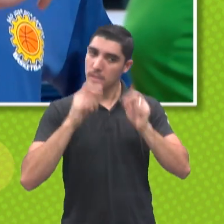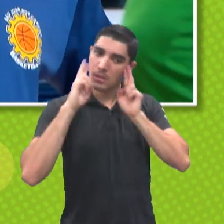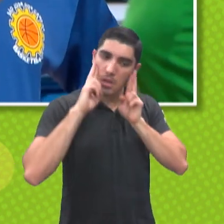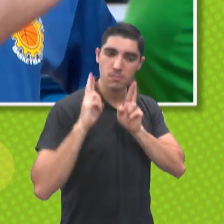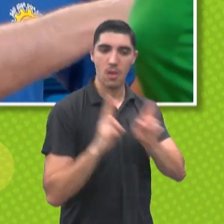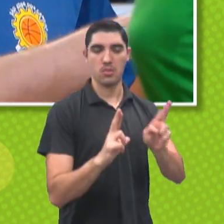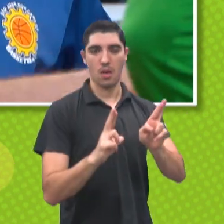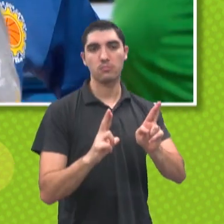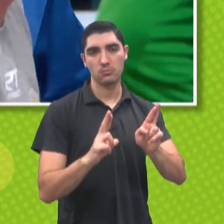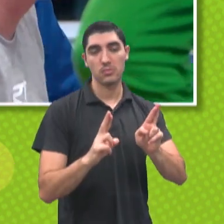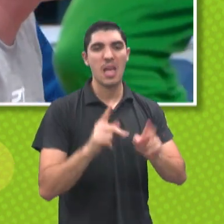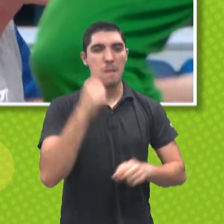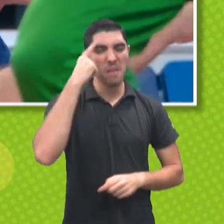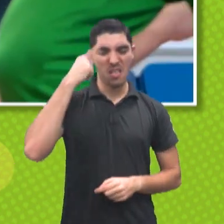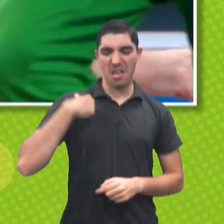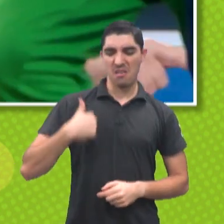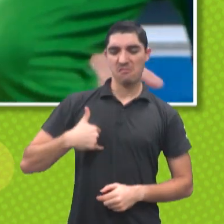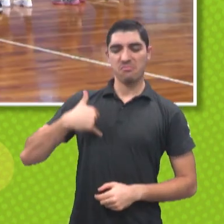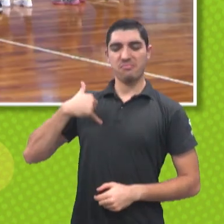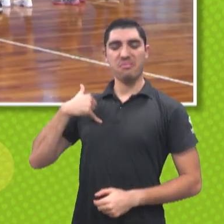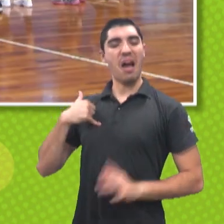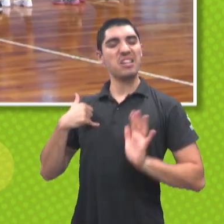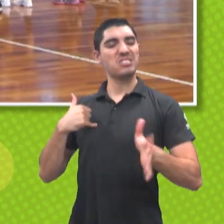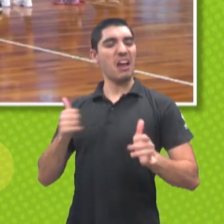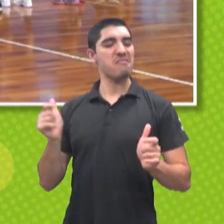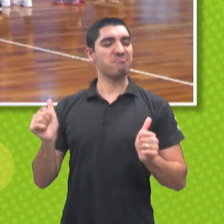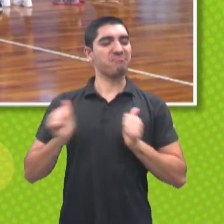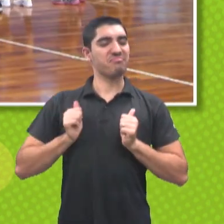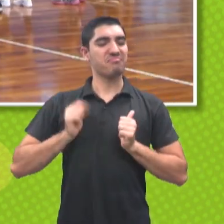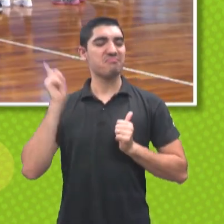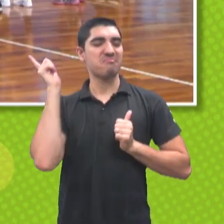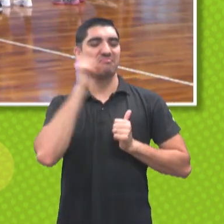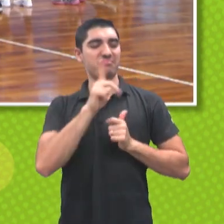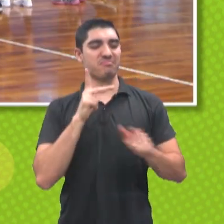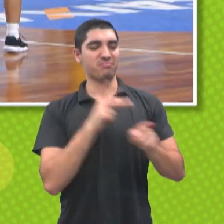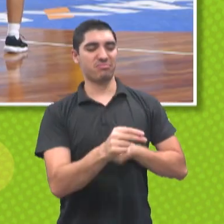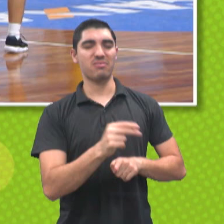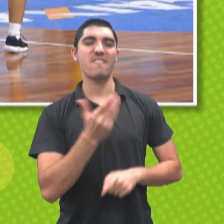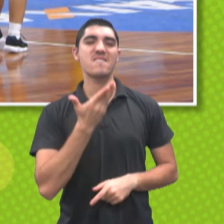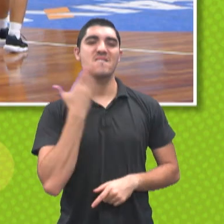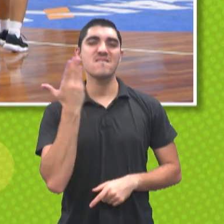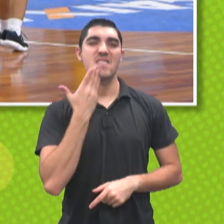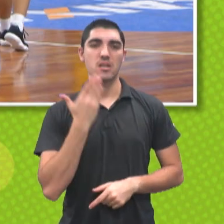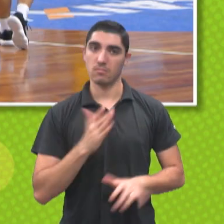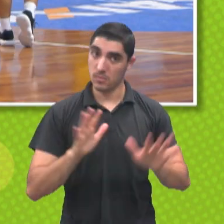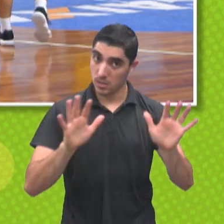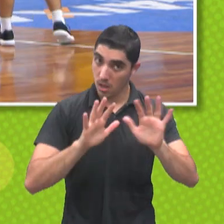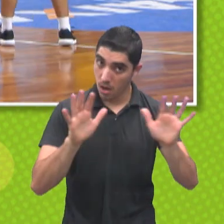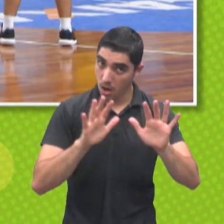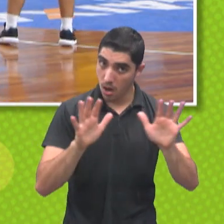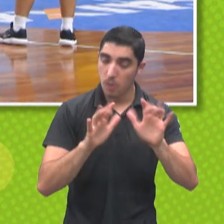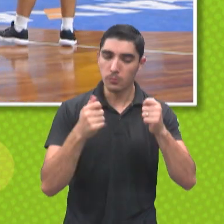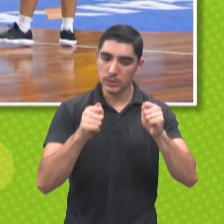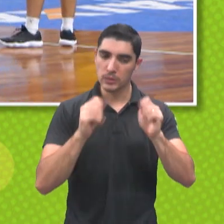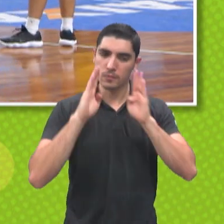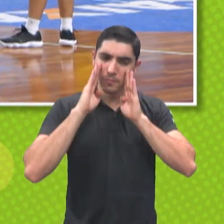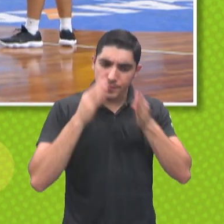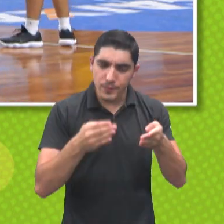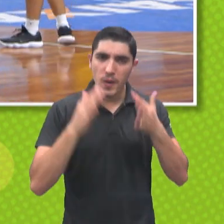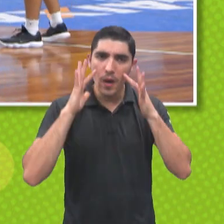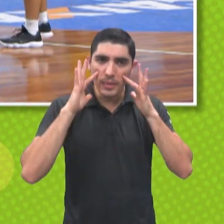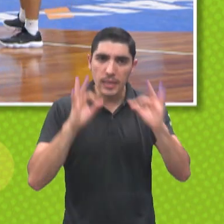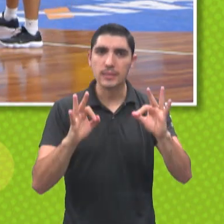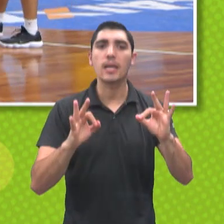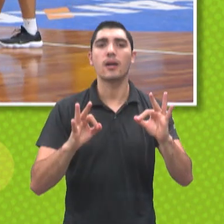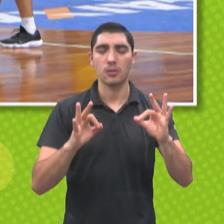muito, já ganhamos, vamos só jogar para cumprir tabela e a gente vai ganhar, vai ser complicado, não pode complicar esse jogo aí,